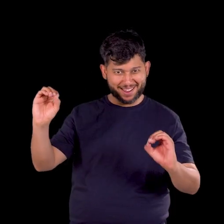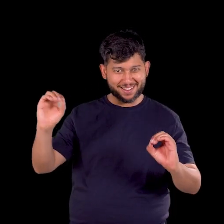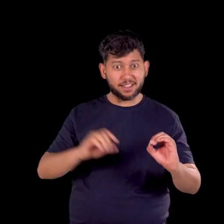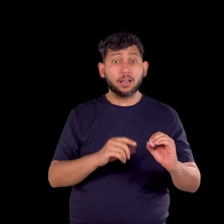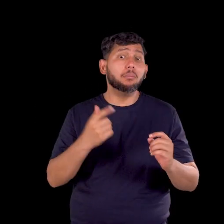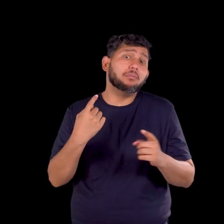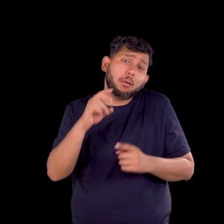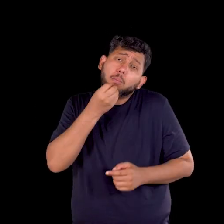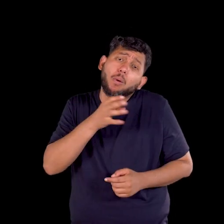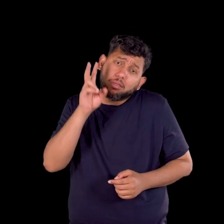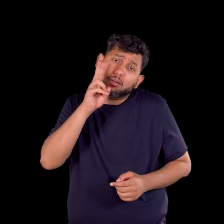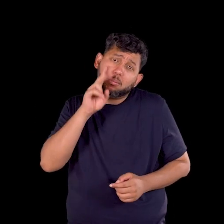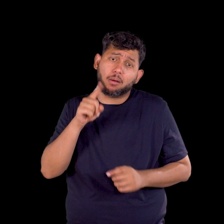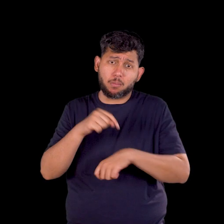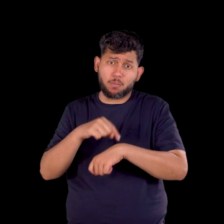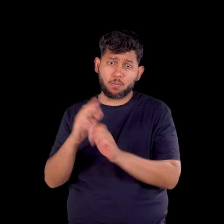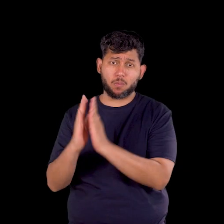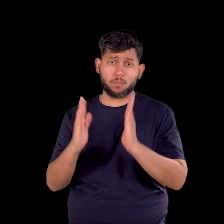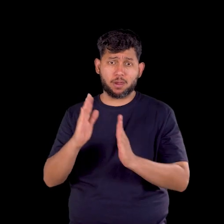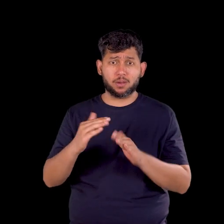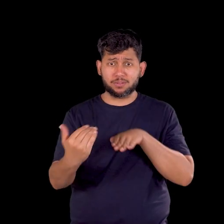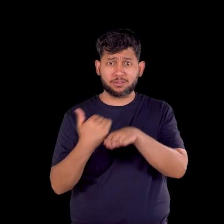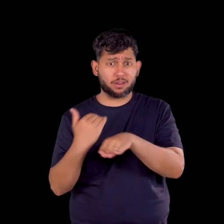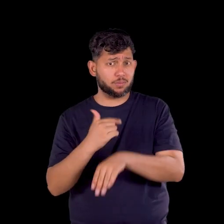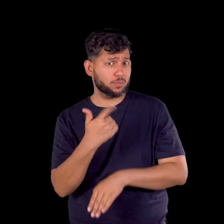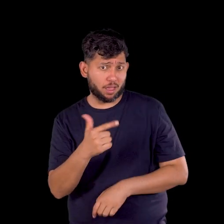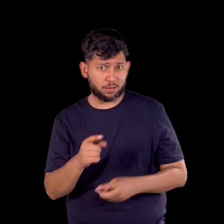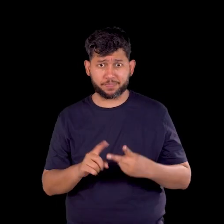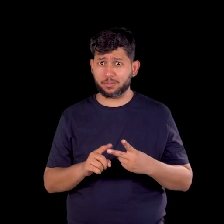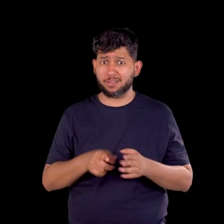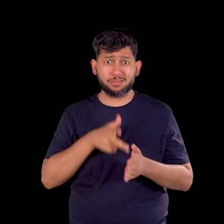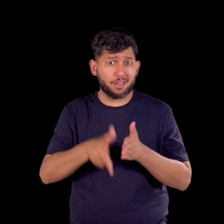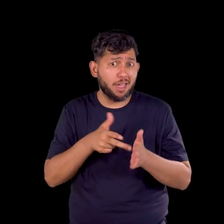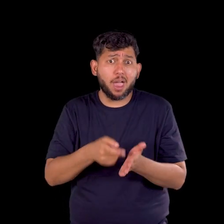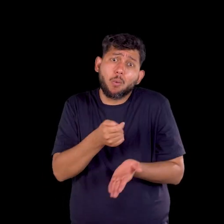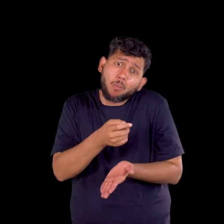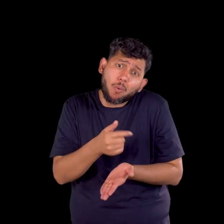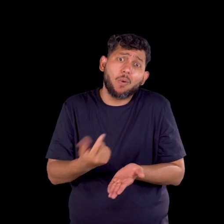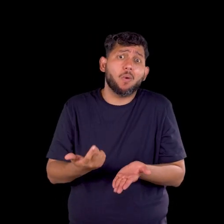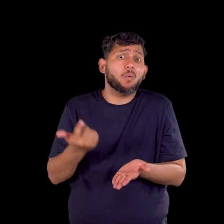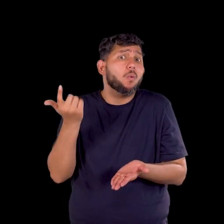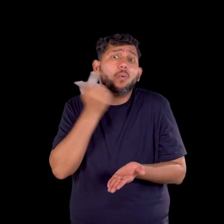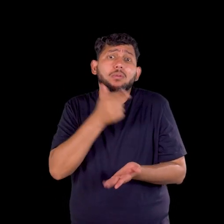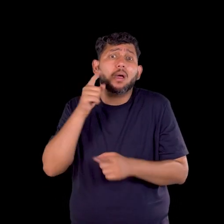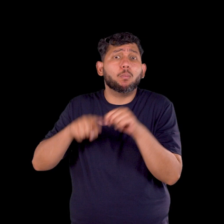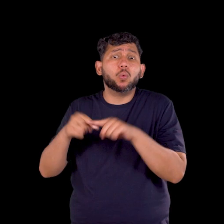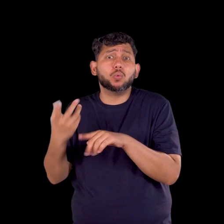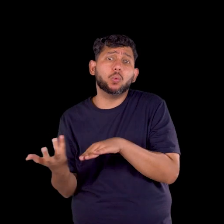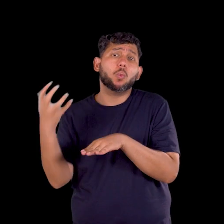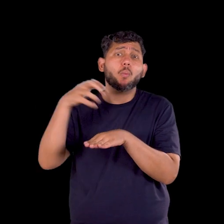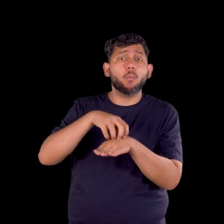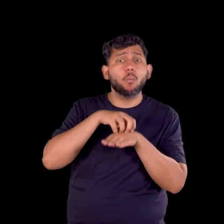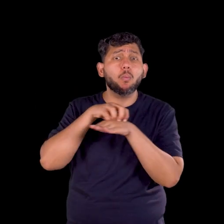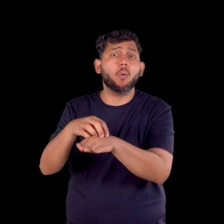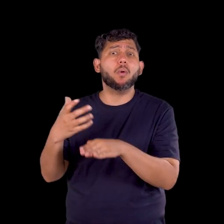havia estradas e a malha ferroviária era insuficiente para atender a demanda de transporte de cargas e